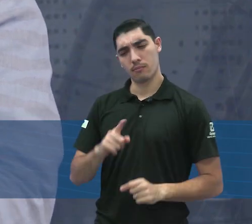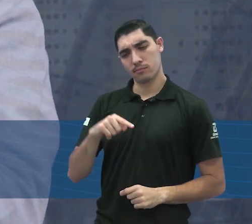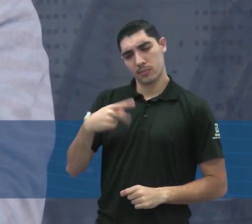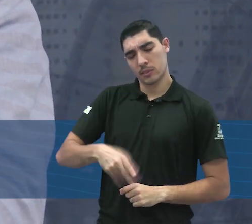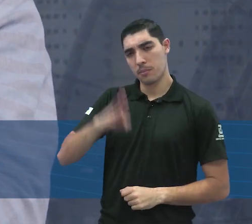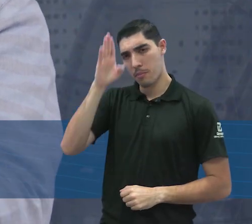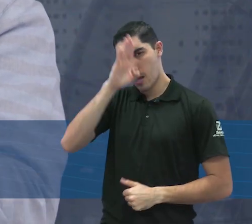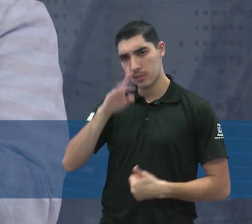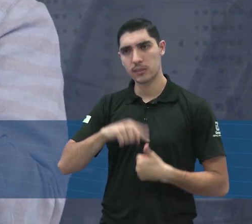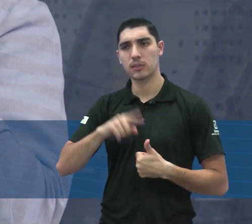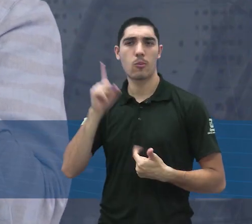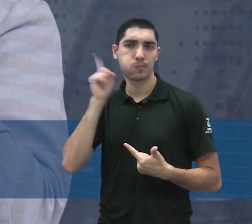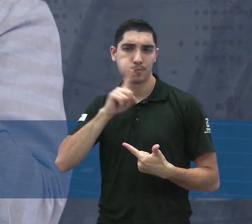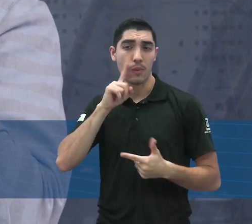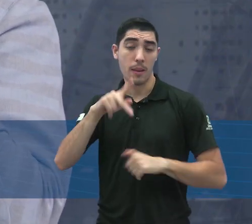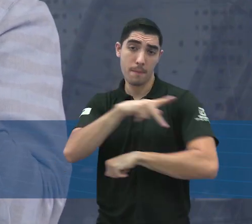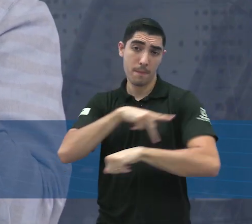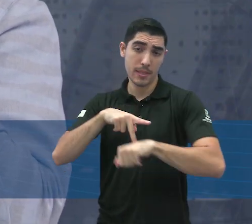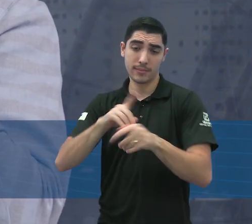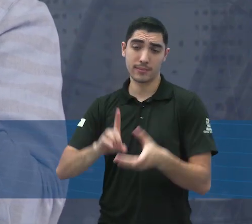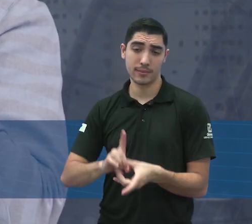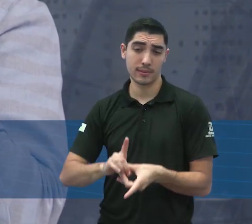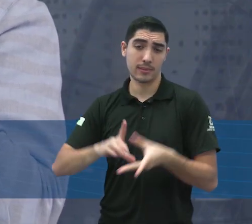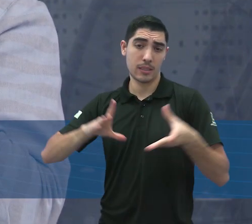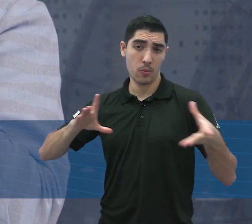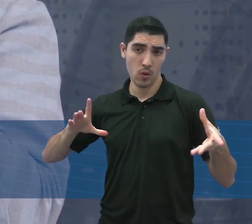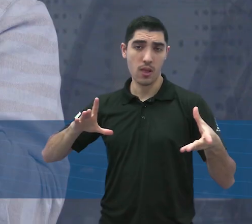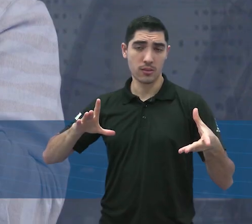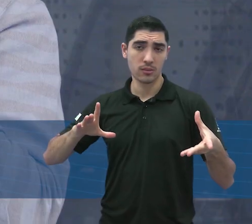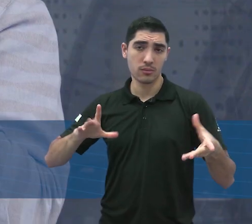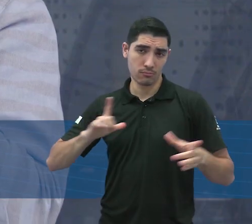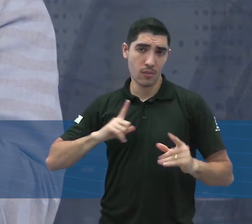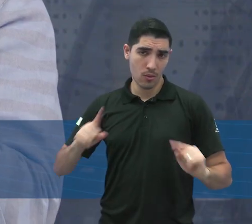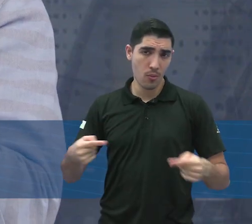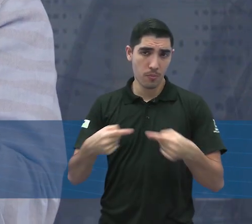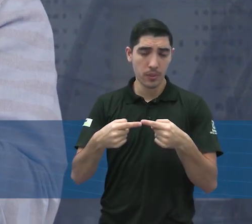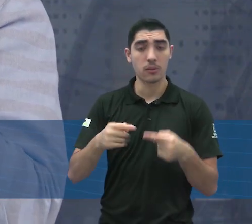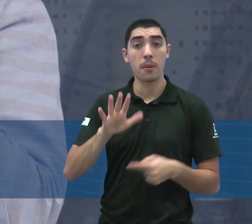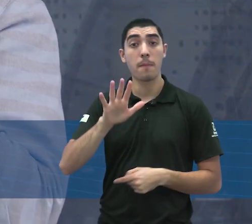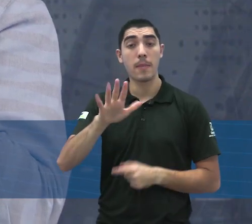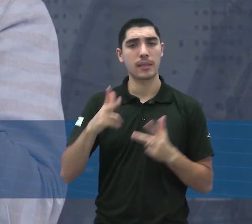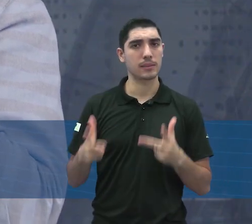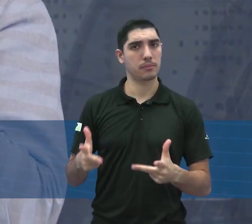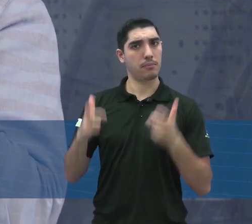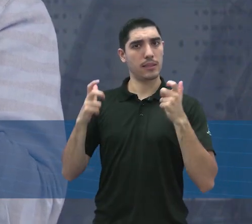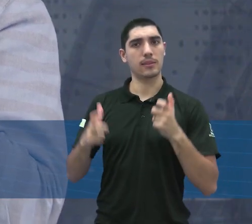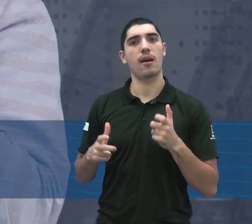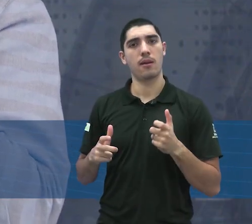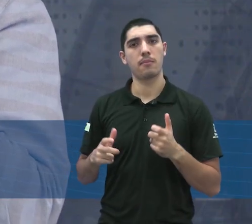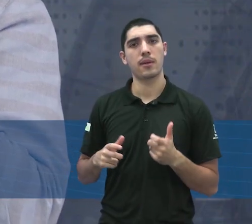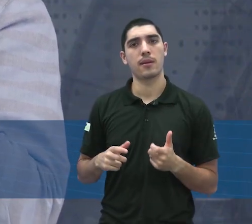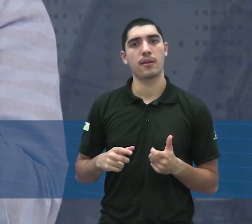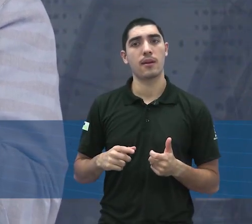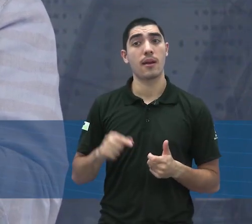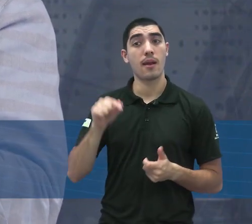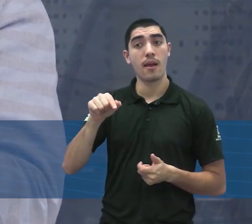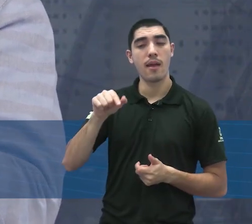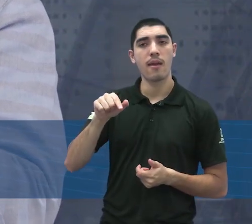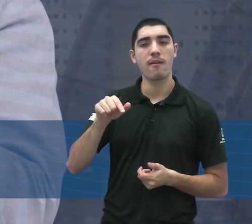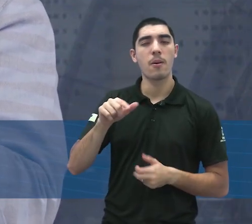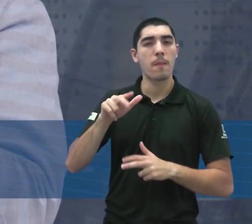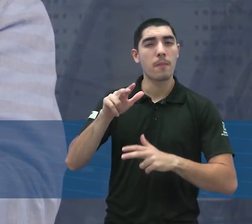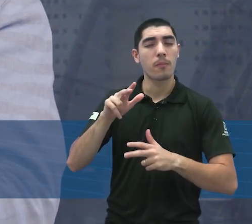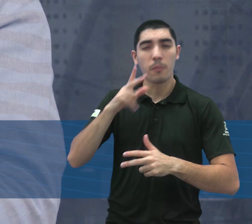democrático, Brasil, Estados Unidos, termos ideia da dimensão que a loucura ou mesmo a falta de